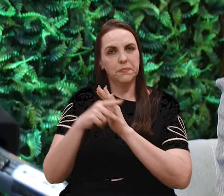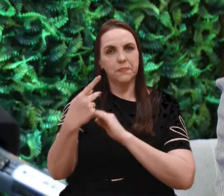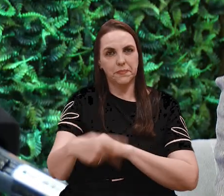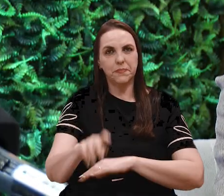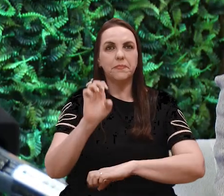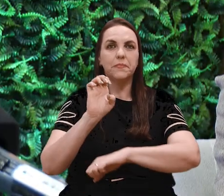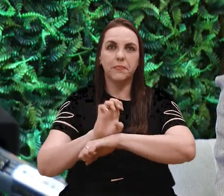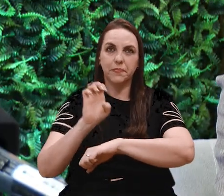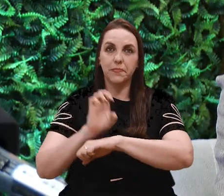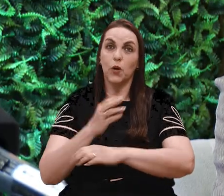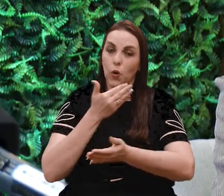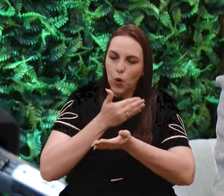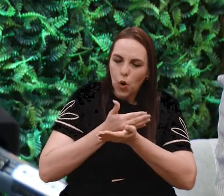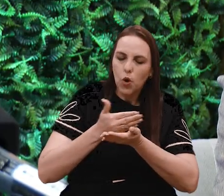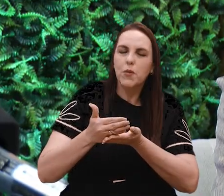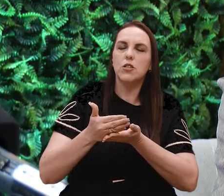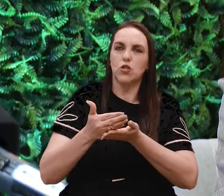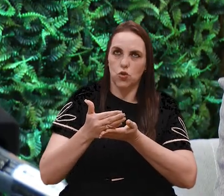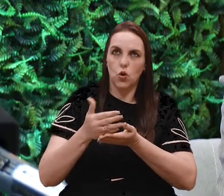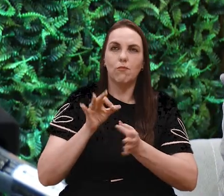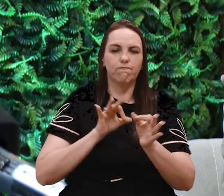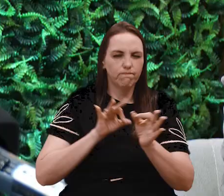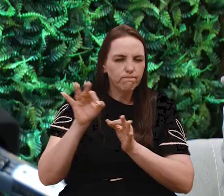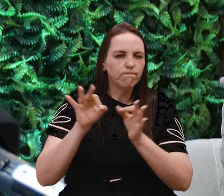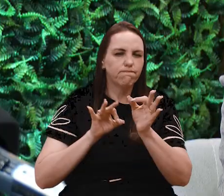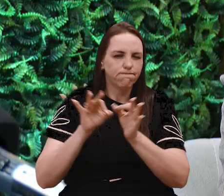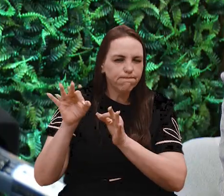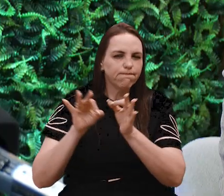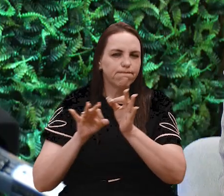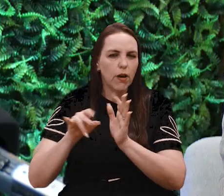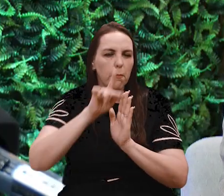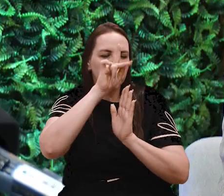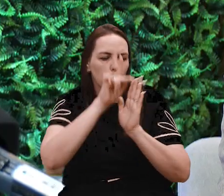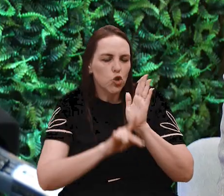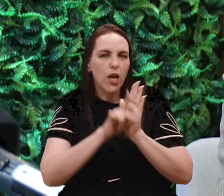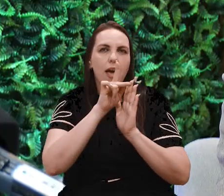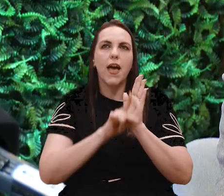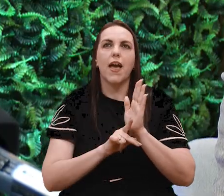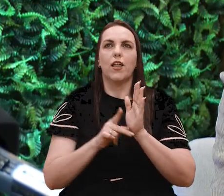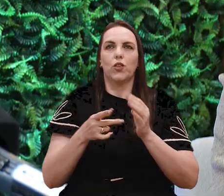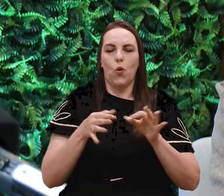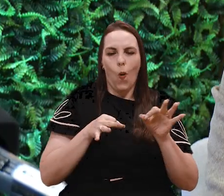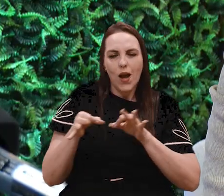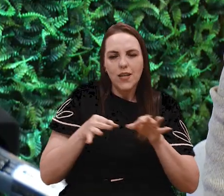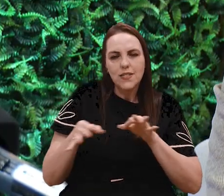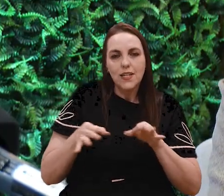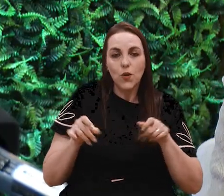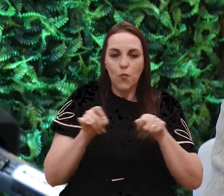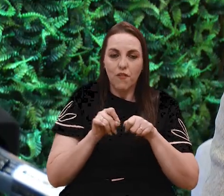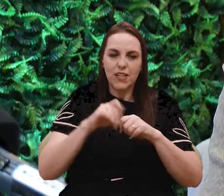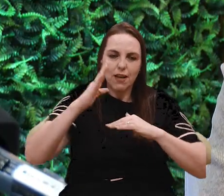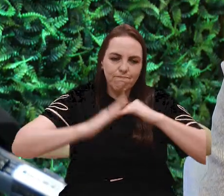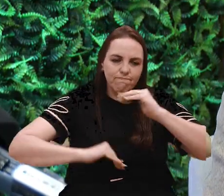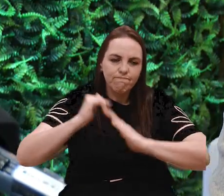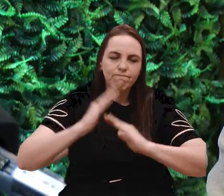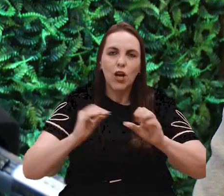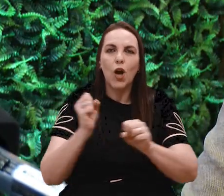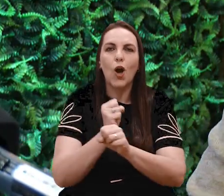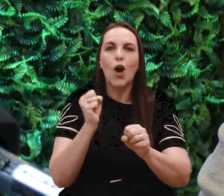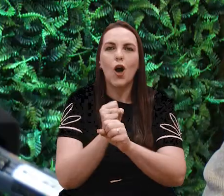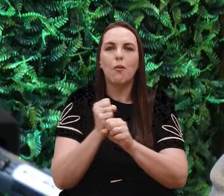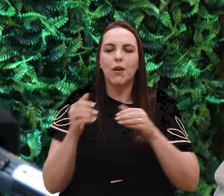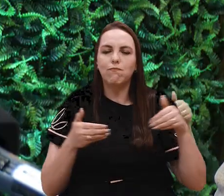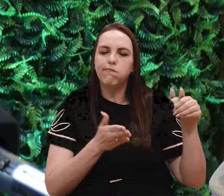começou essa peregrinação dos projetos e depois a implantação da rota. E o nosso